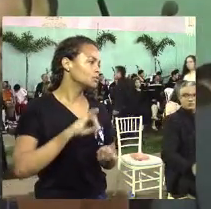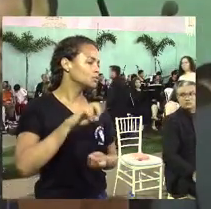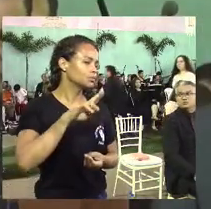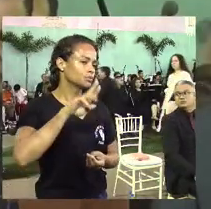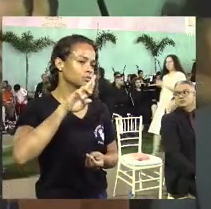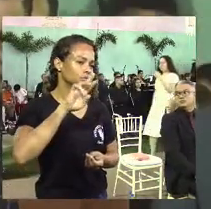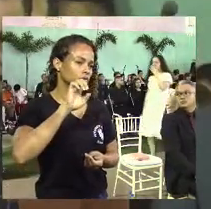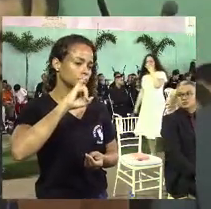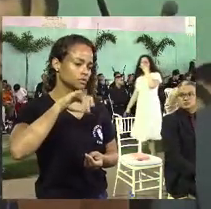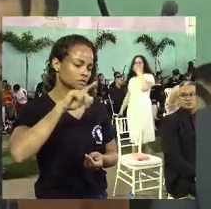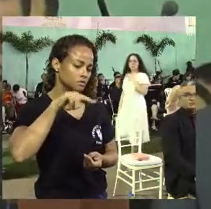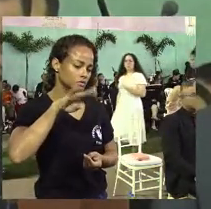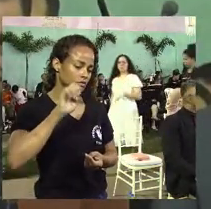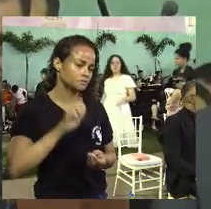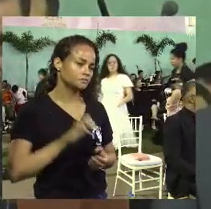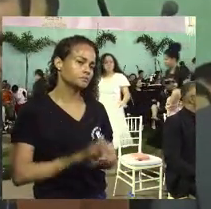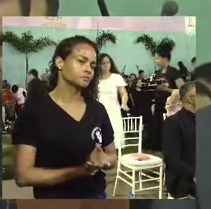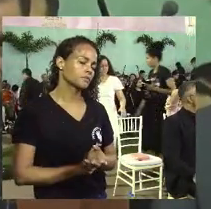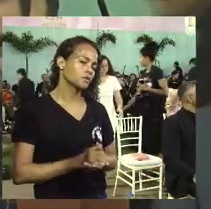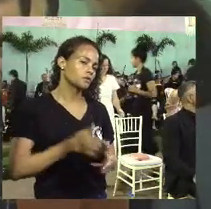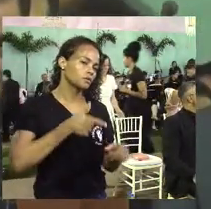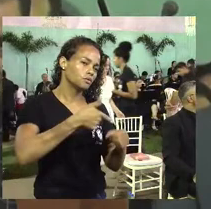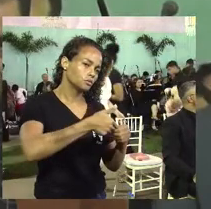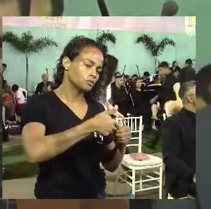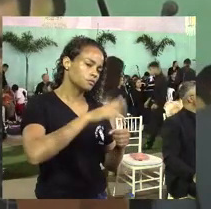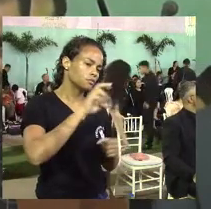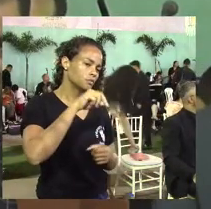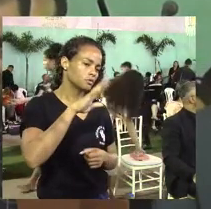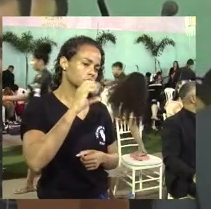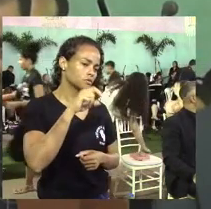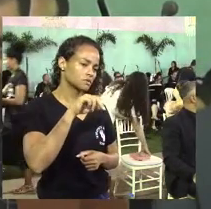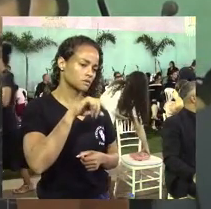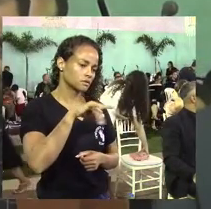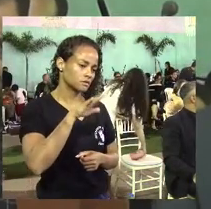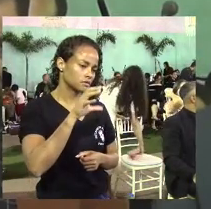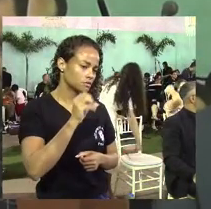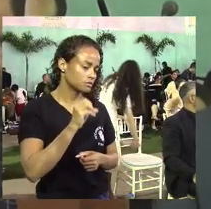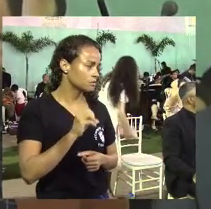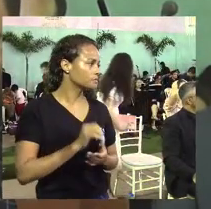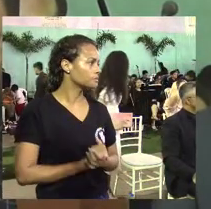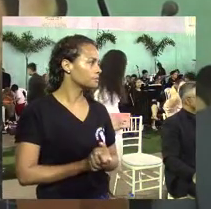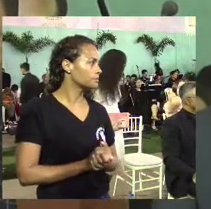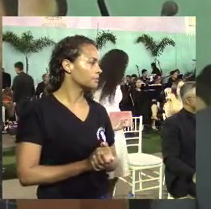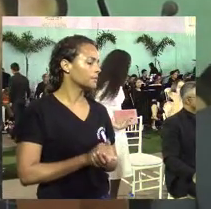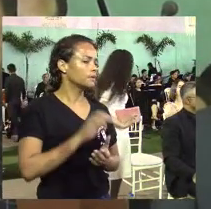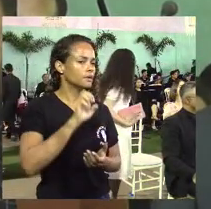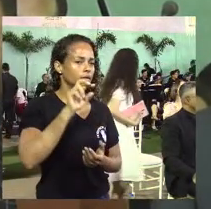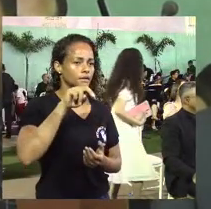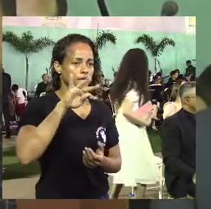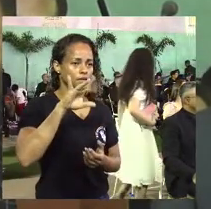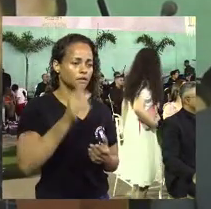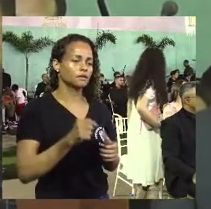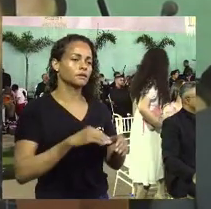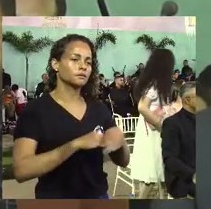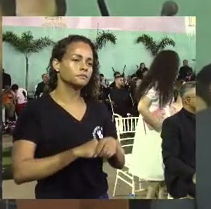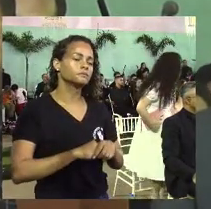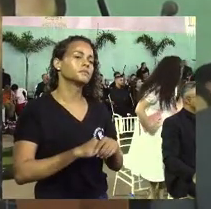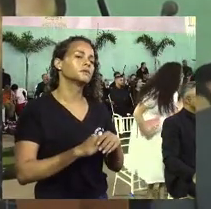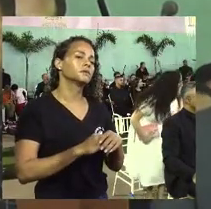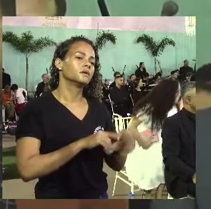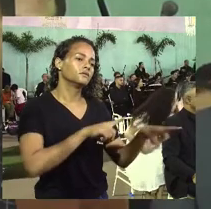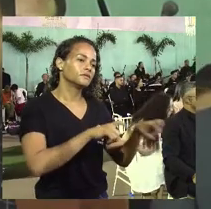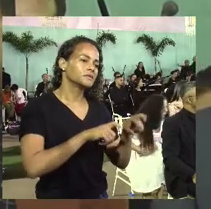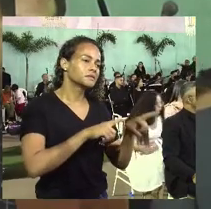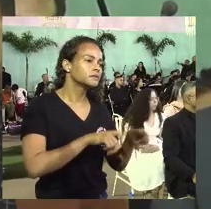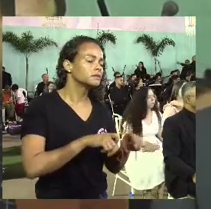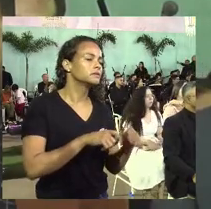Auto Posto Bom Conselho contêiner Lock e herenita calçados fazendo a Manancial a